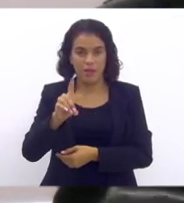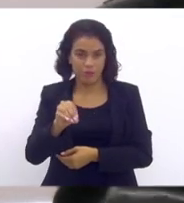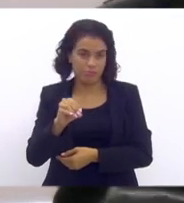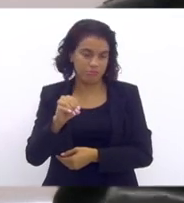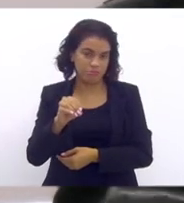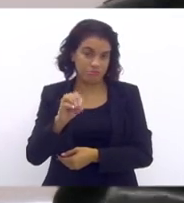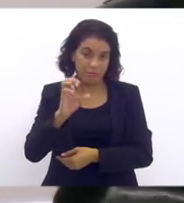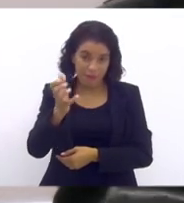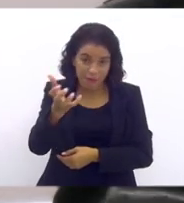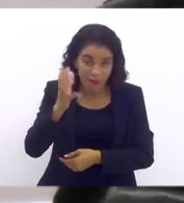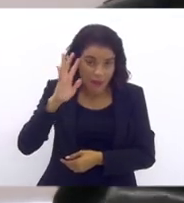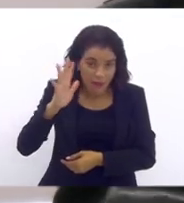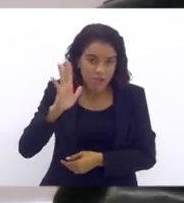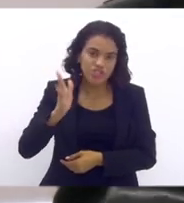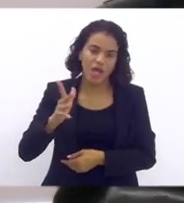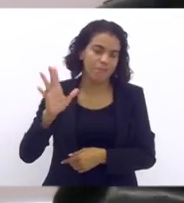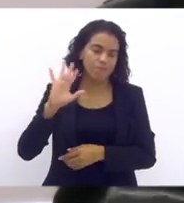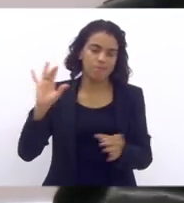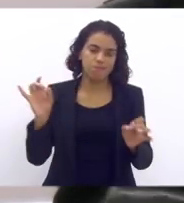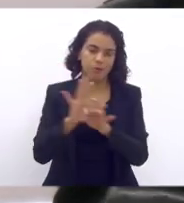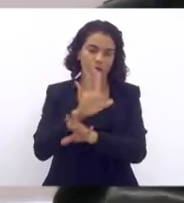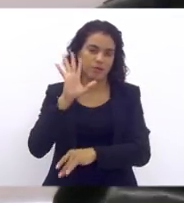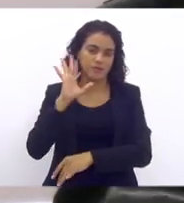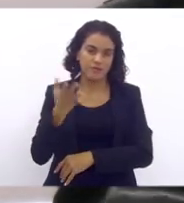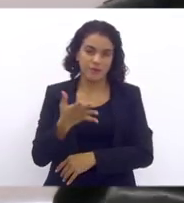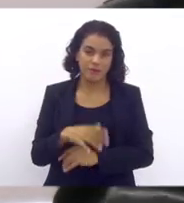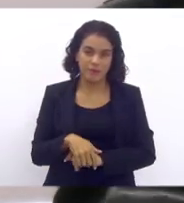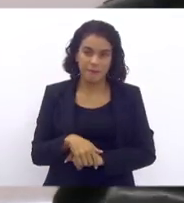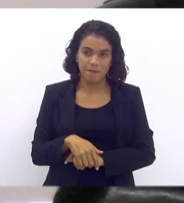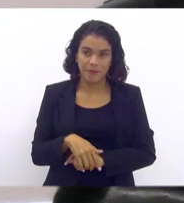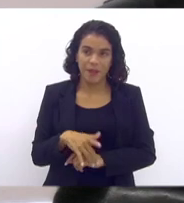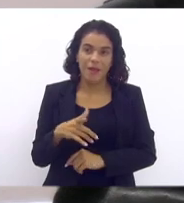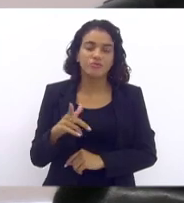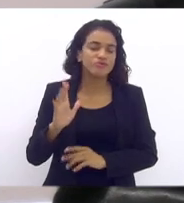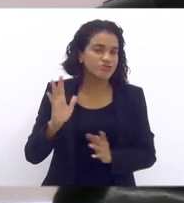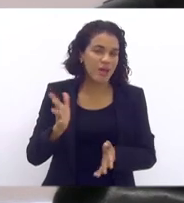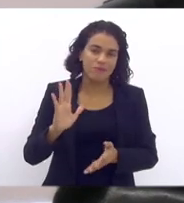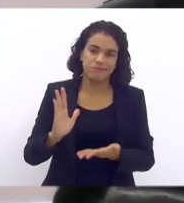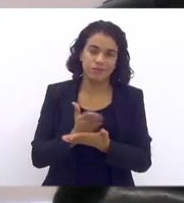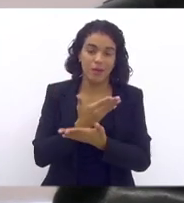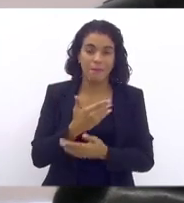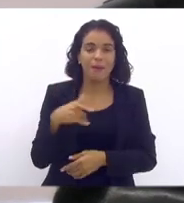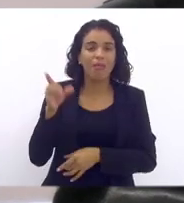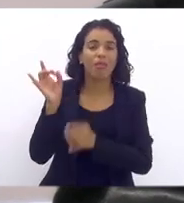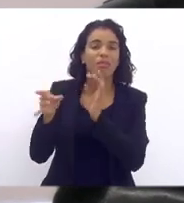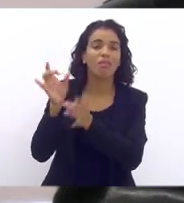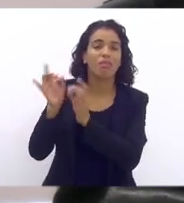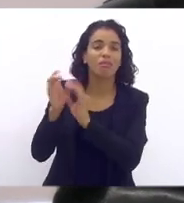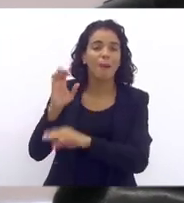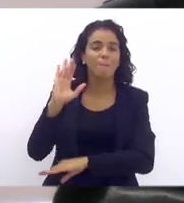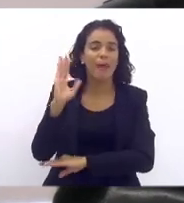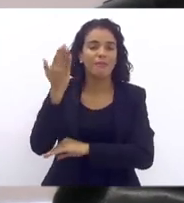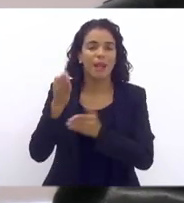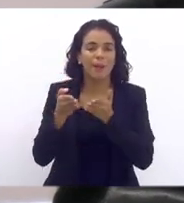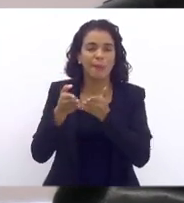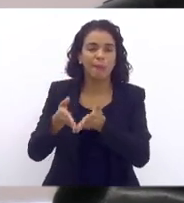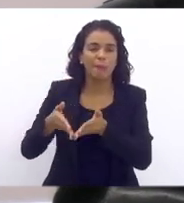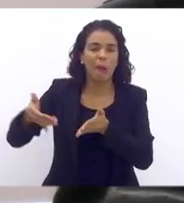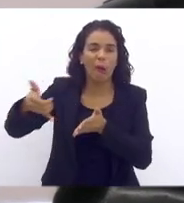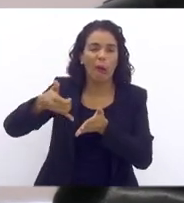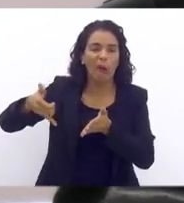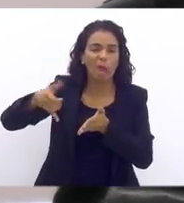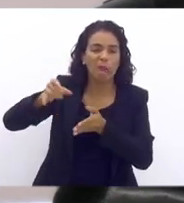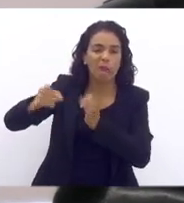resolvido porque aquelas que davam dinheiro retiraram ao alumínio retiraram agora asas que estão lá que é de madeira que tá cheio de graça cheio de